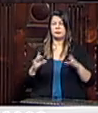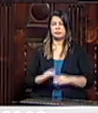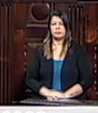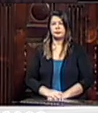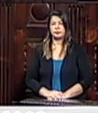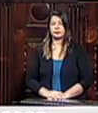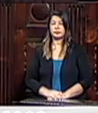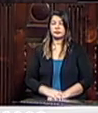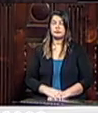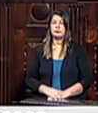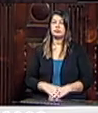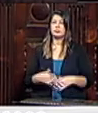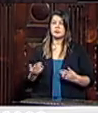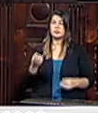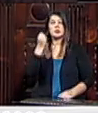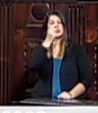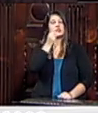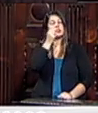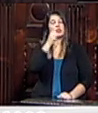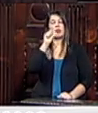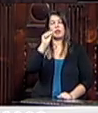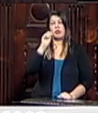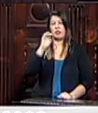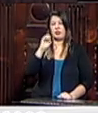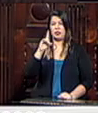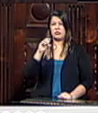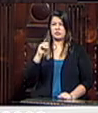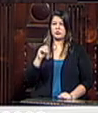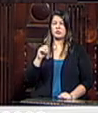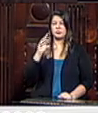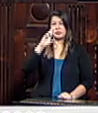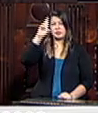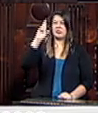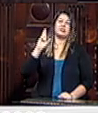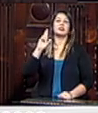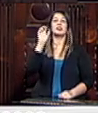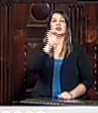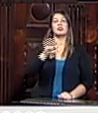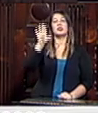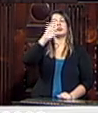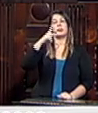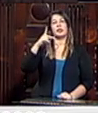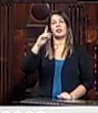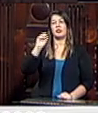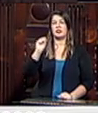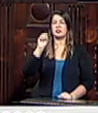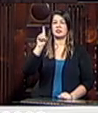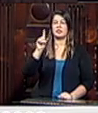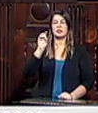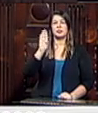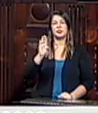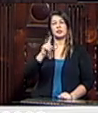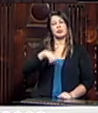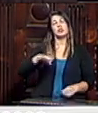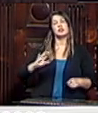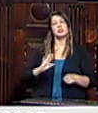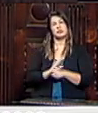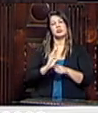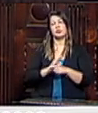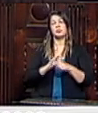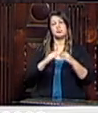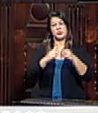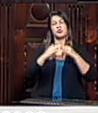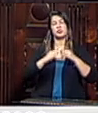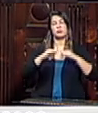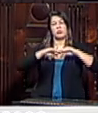Com relação ao senador Aécio Neves, presidente nacional do PSDB, nós defendemos o imediato